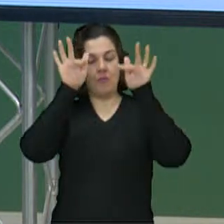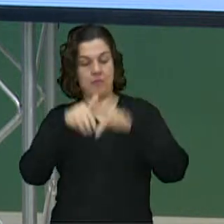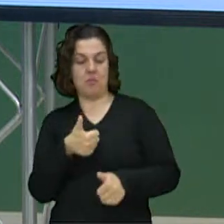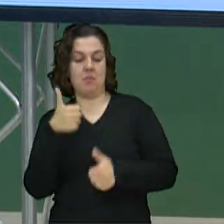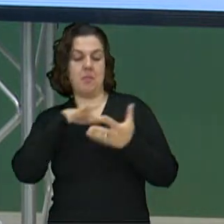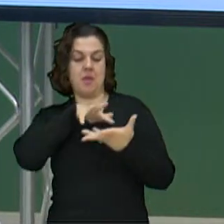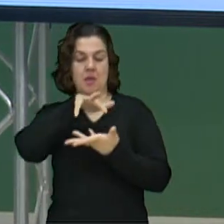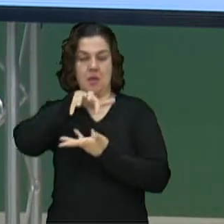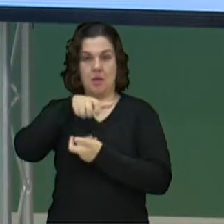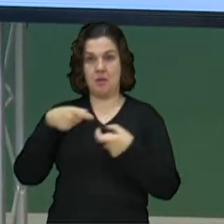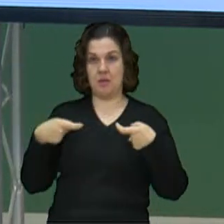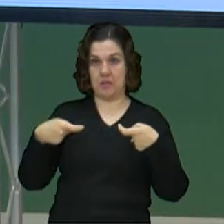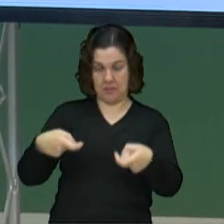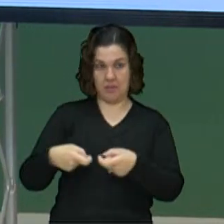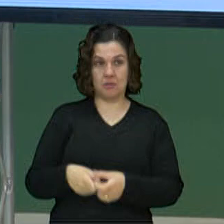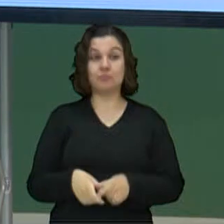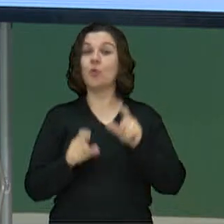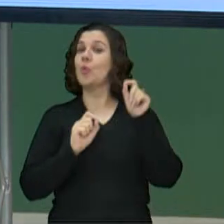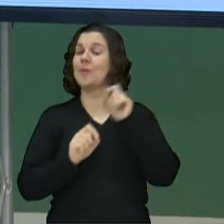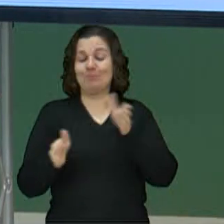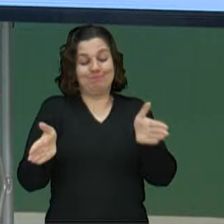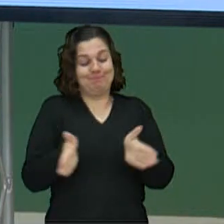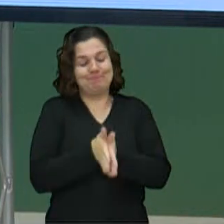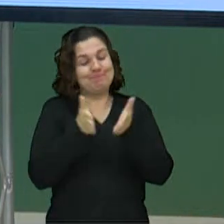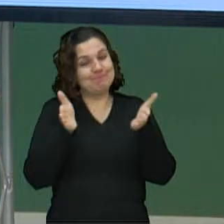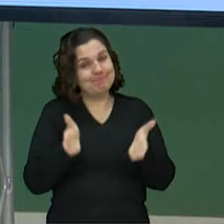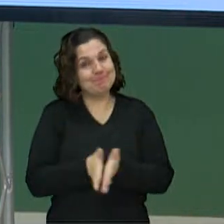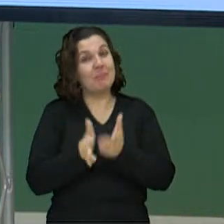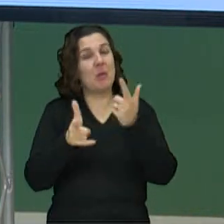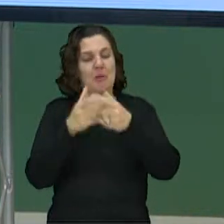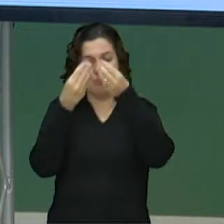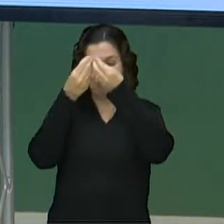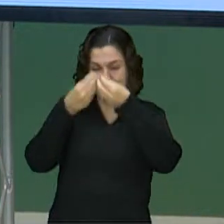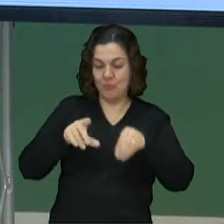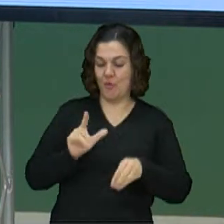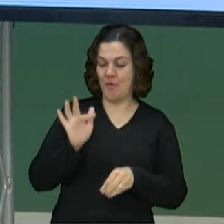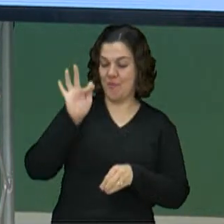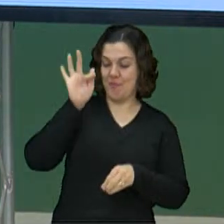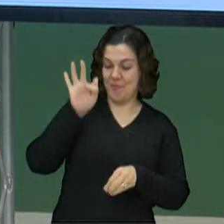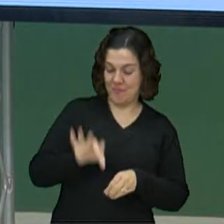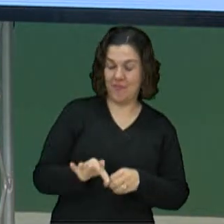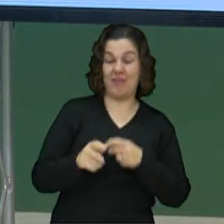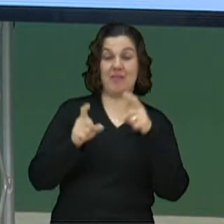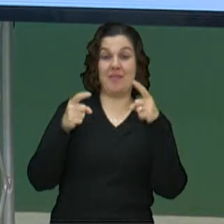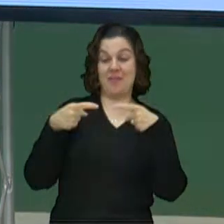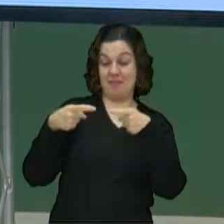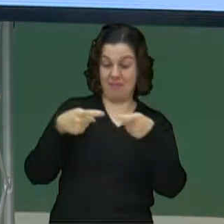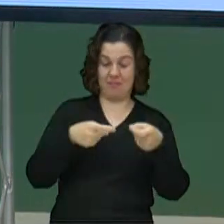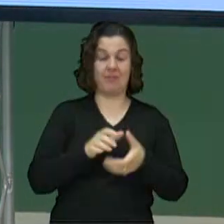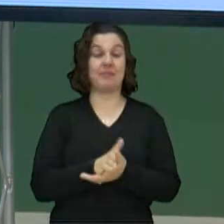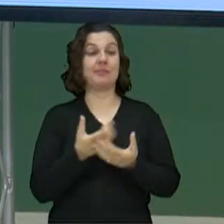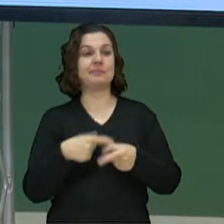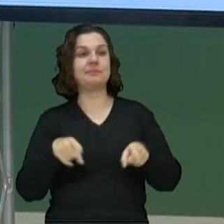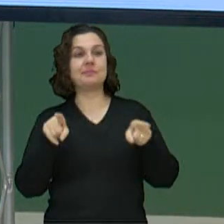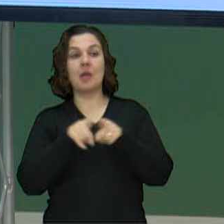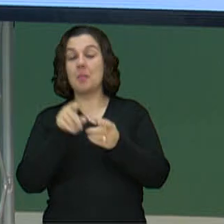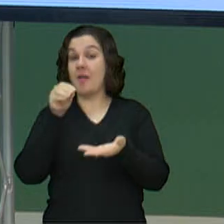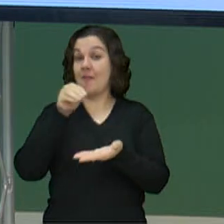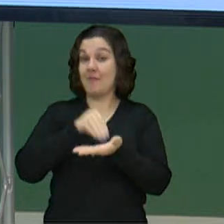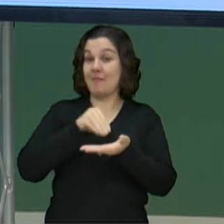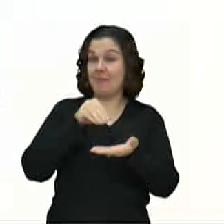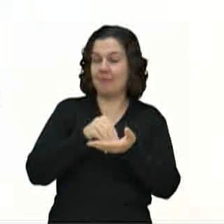Guerra Mundial? A pobreza gerada por essa crise pós-guerra, ainda a falta